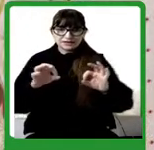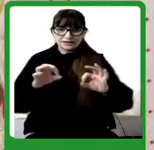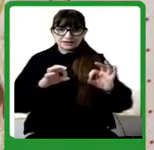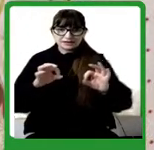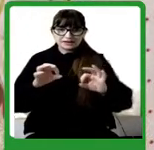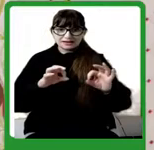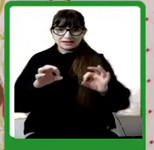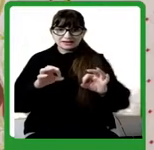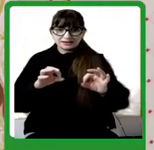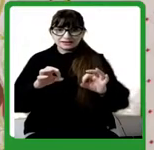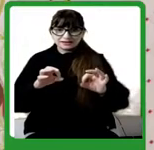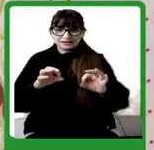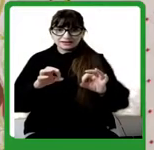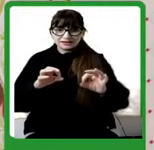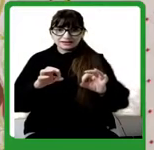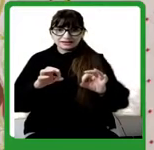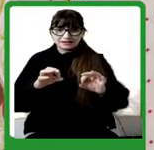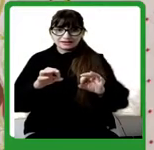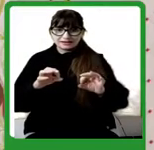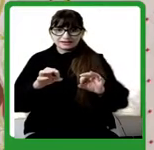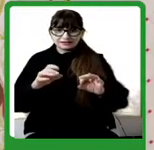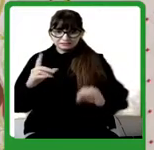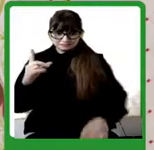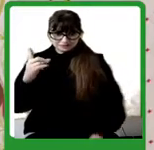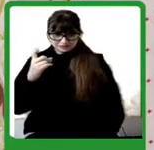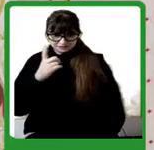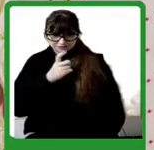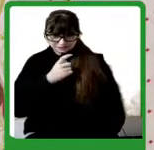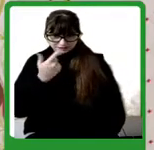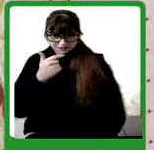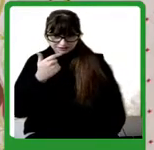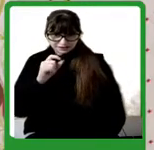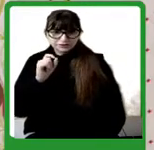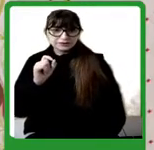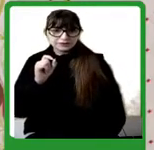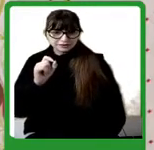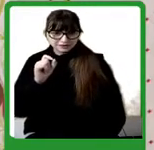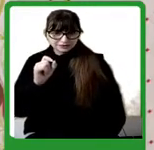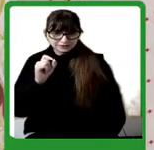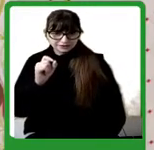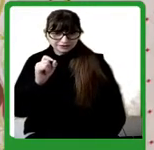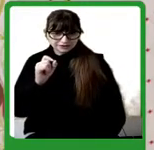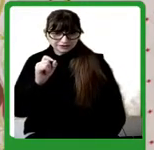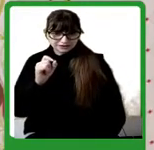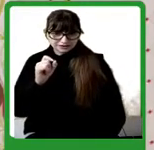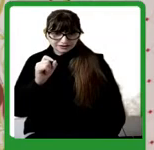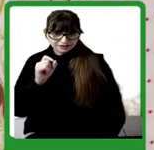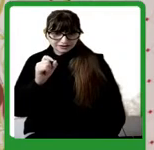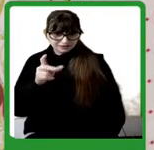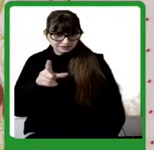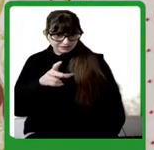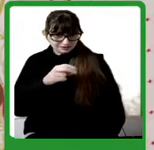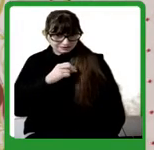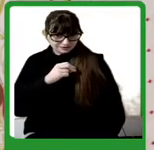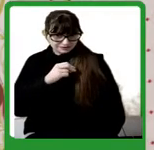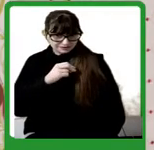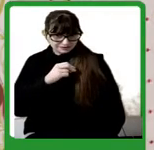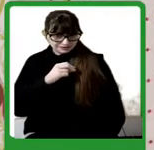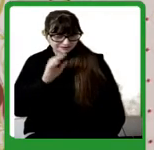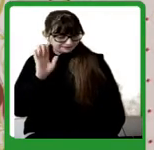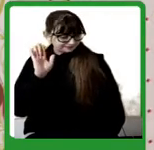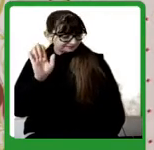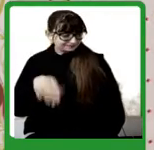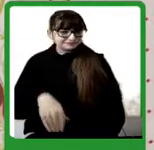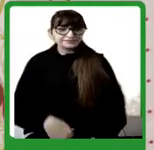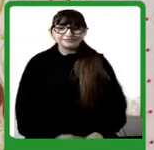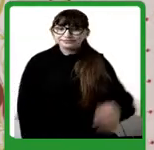eu botei até perfume. Tá rindo do quê? Tu, trapelo, um trapelo. Olha, Pesteado. É, cadê o